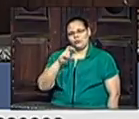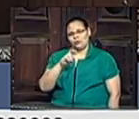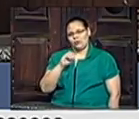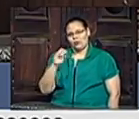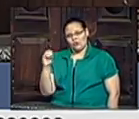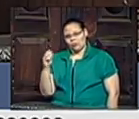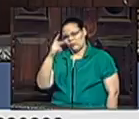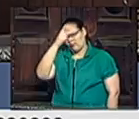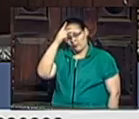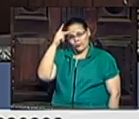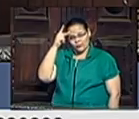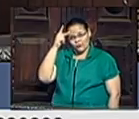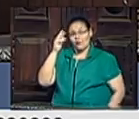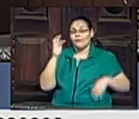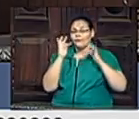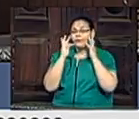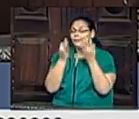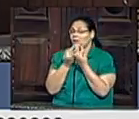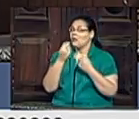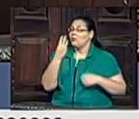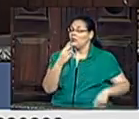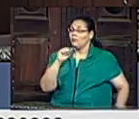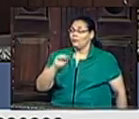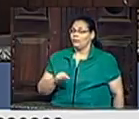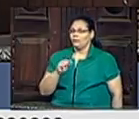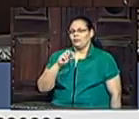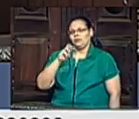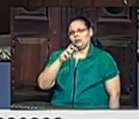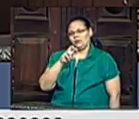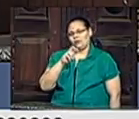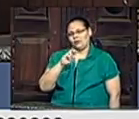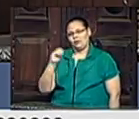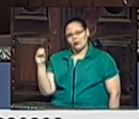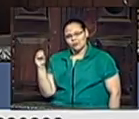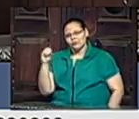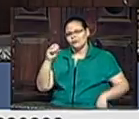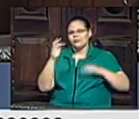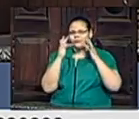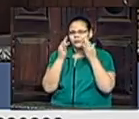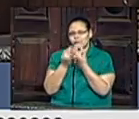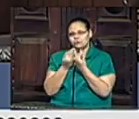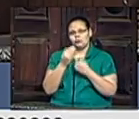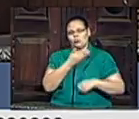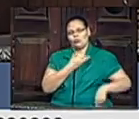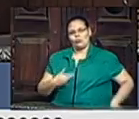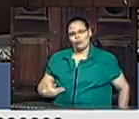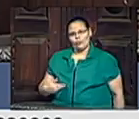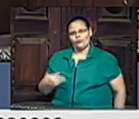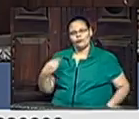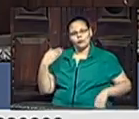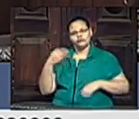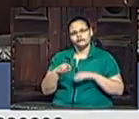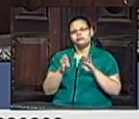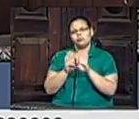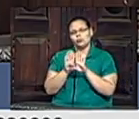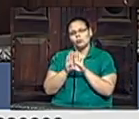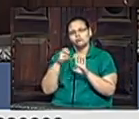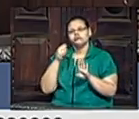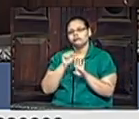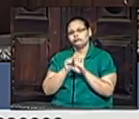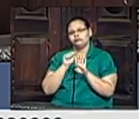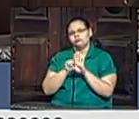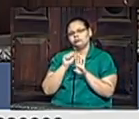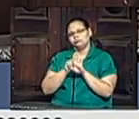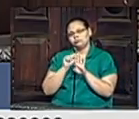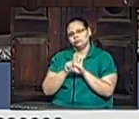pessoas, 3.500 famílias, pessoas não, 3.500, pelo menos 3.500 famílias, o governo bateu na porta, deputada Marta. O